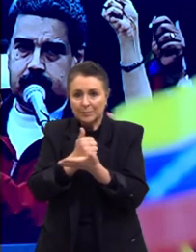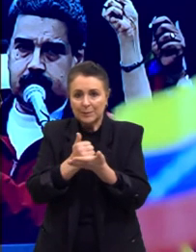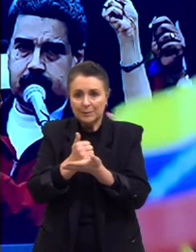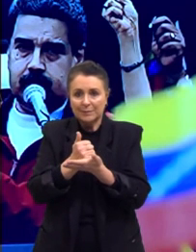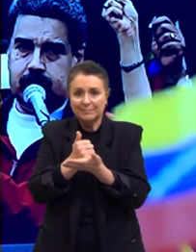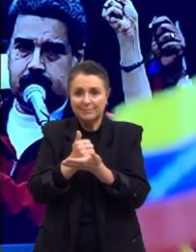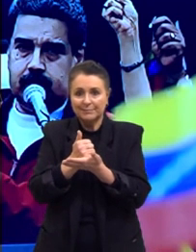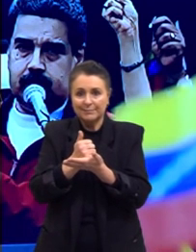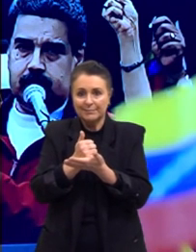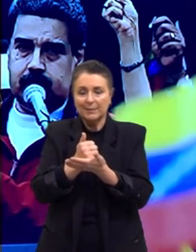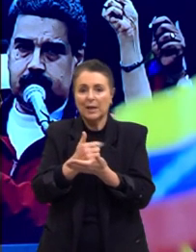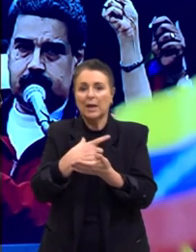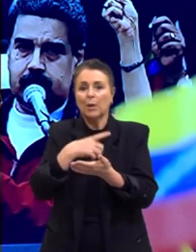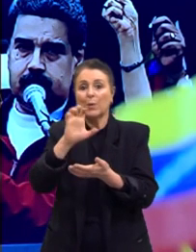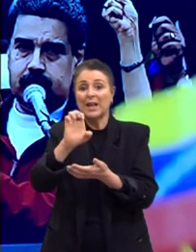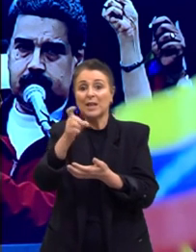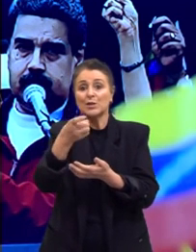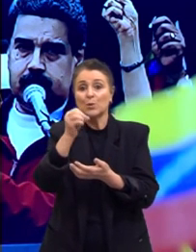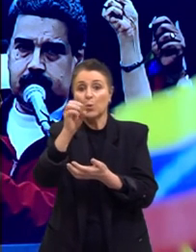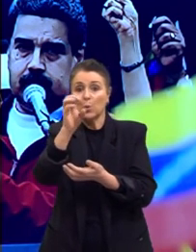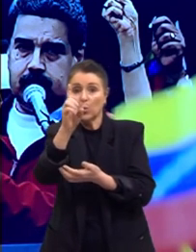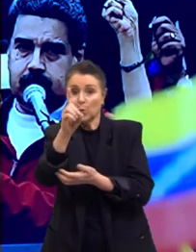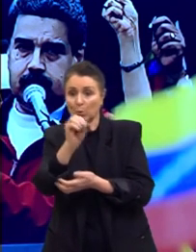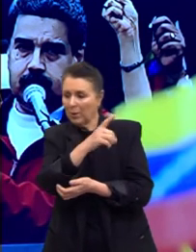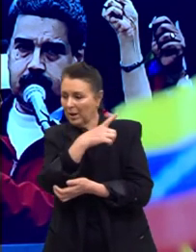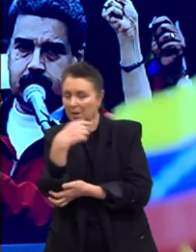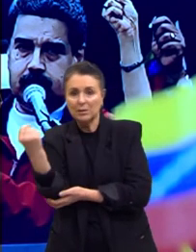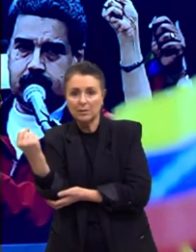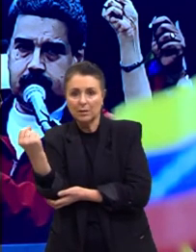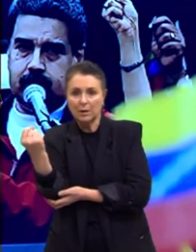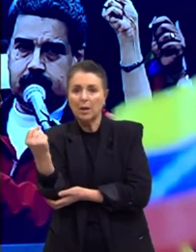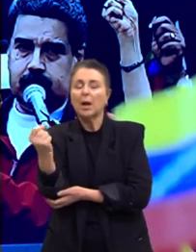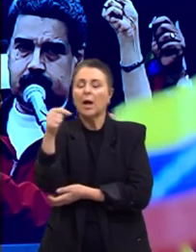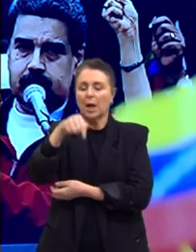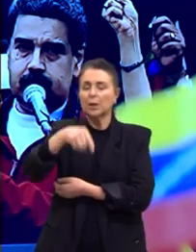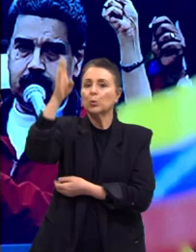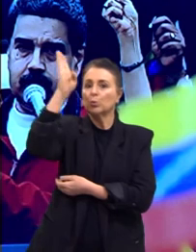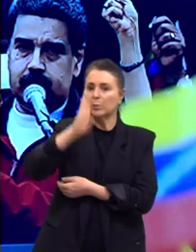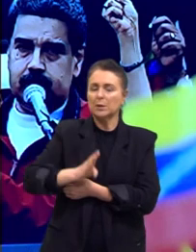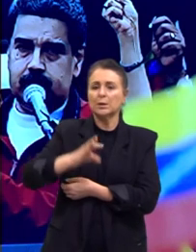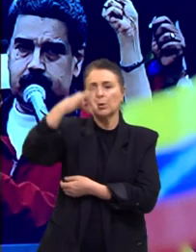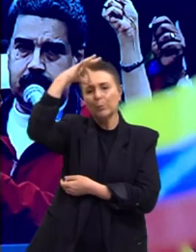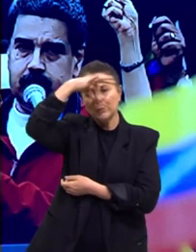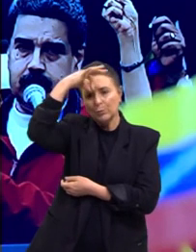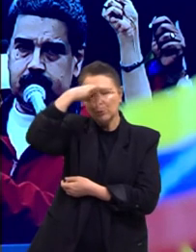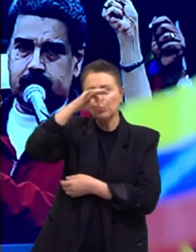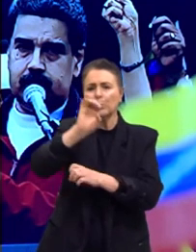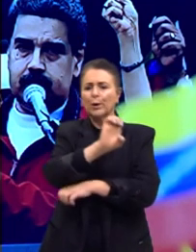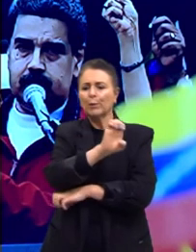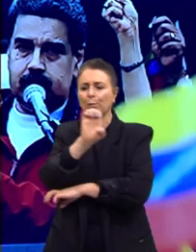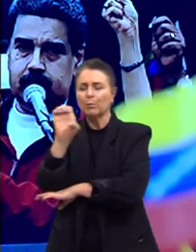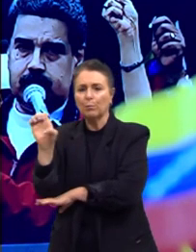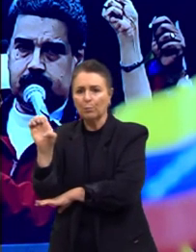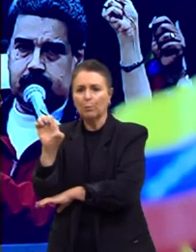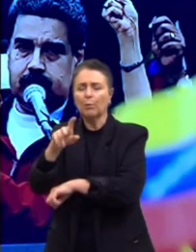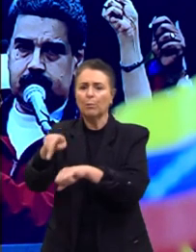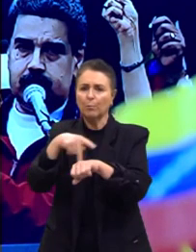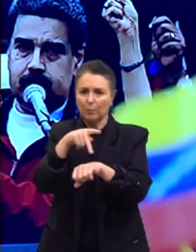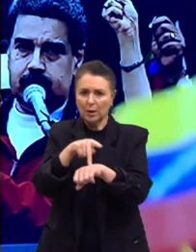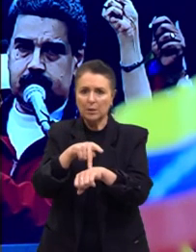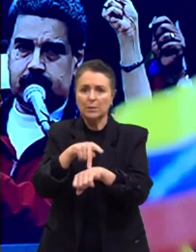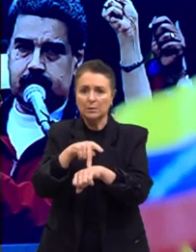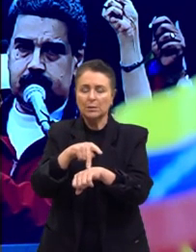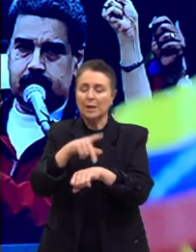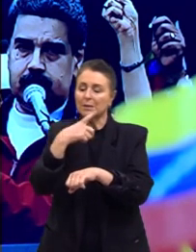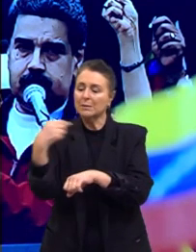é um Êxodo muito forte vem bastante pessoas e tanto para o Brasil peru Equador tão elas acabam saindo